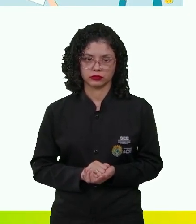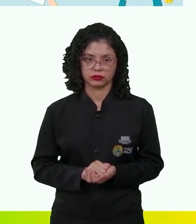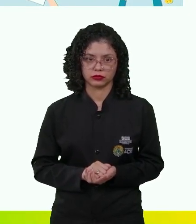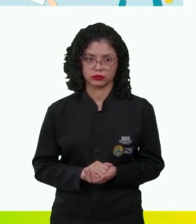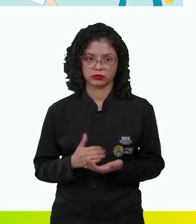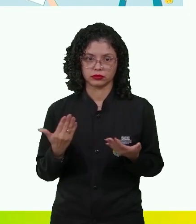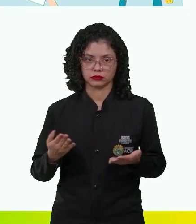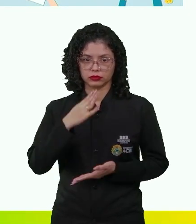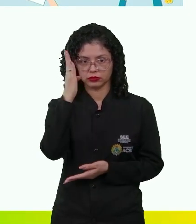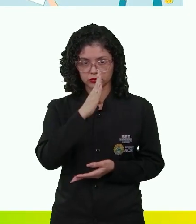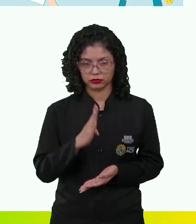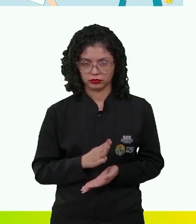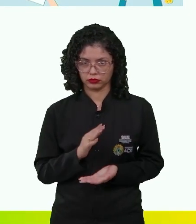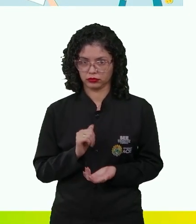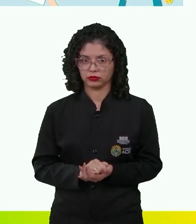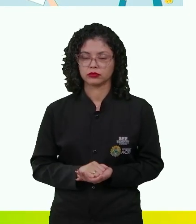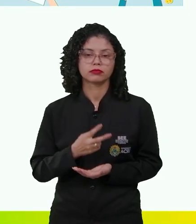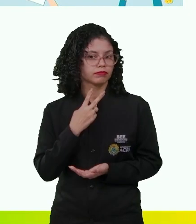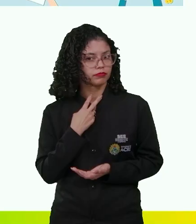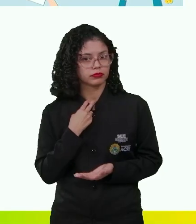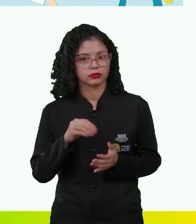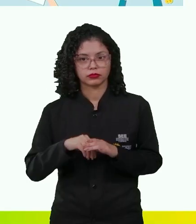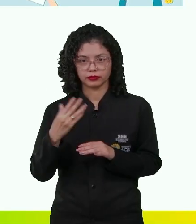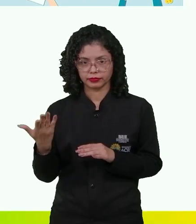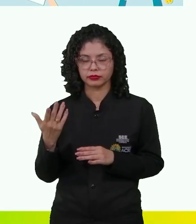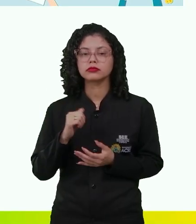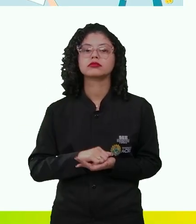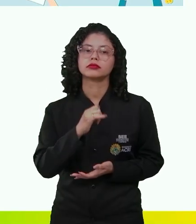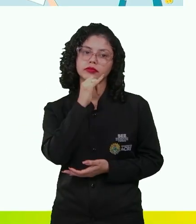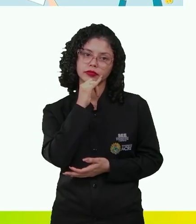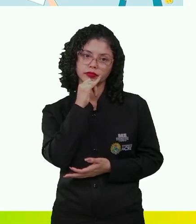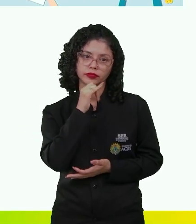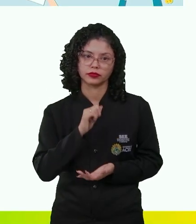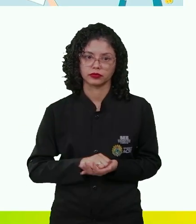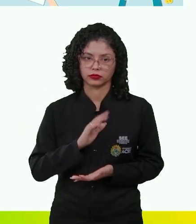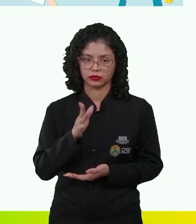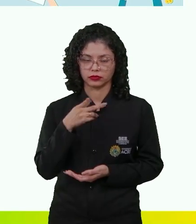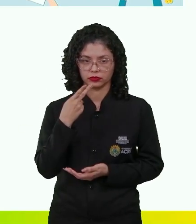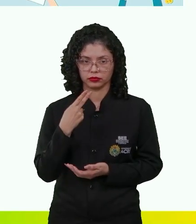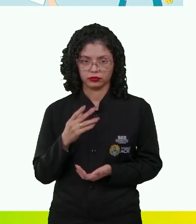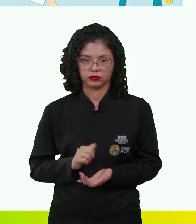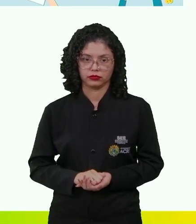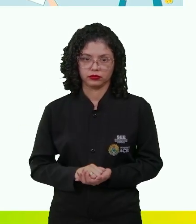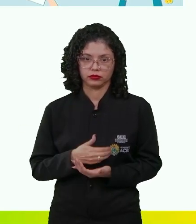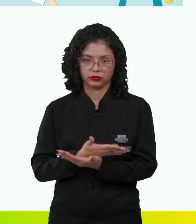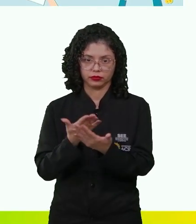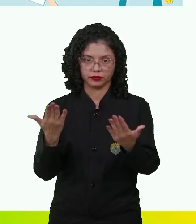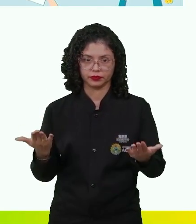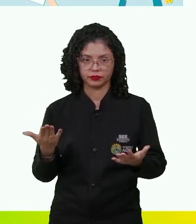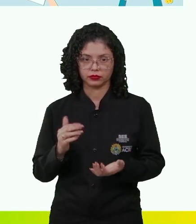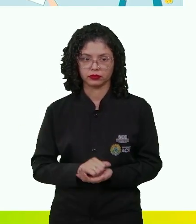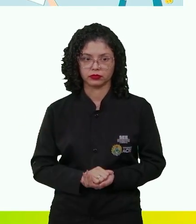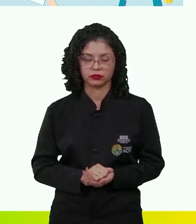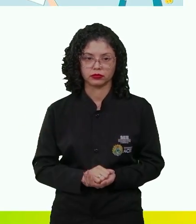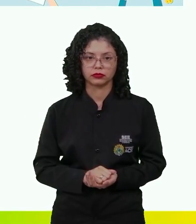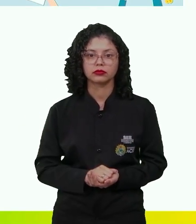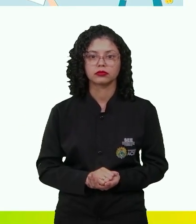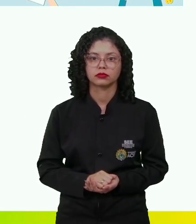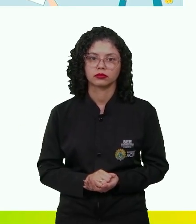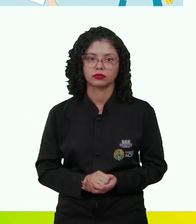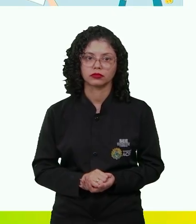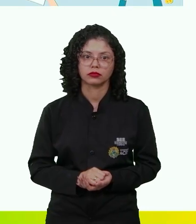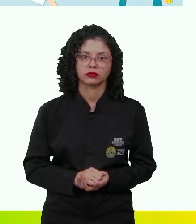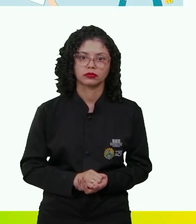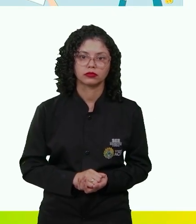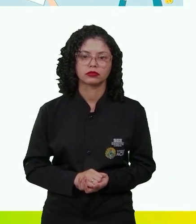e o Brasil. Eu não podia deixar de fora pelos exemplos que eu já citei aqui para vocês.